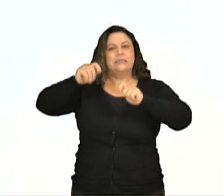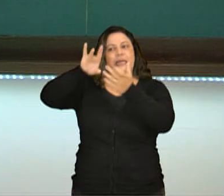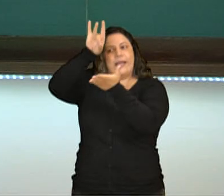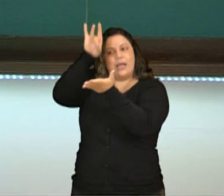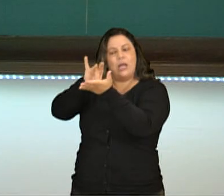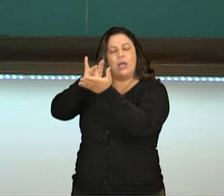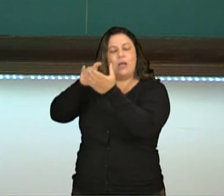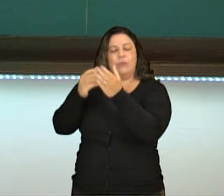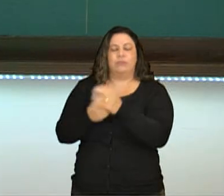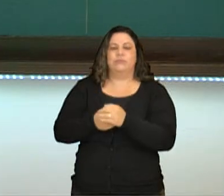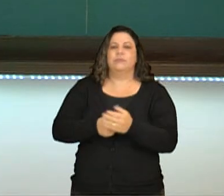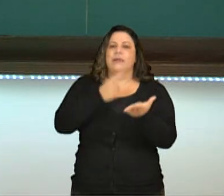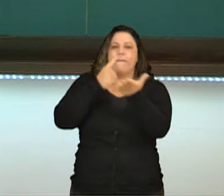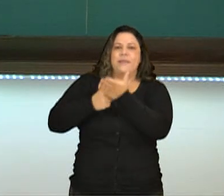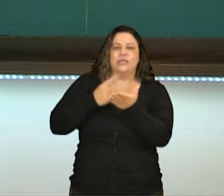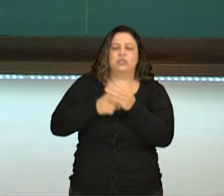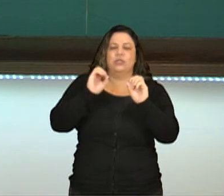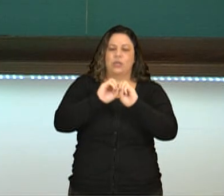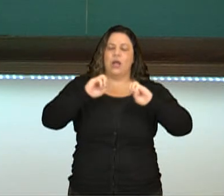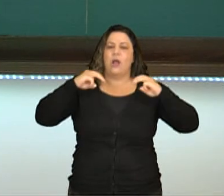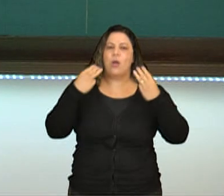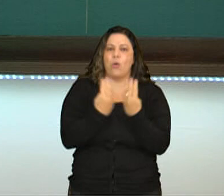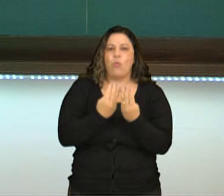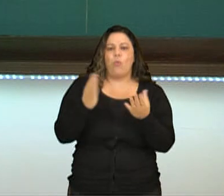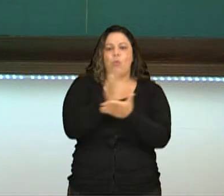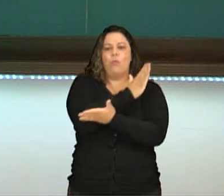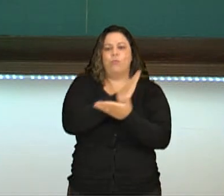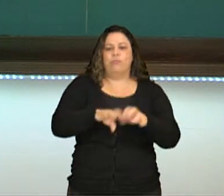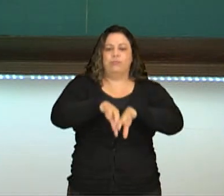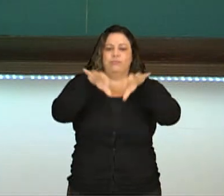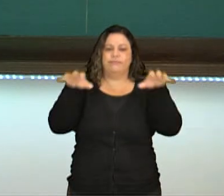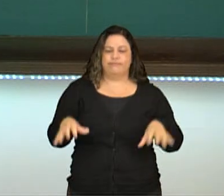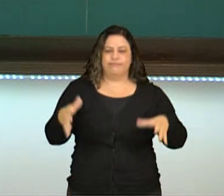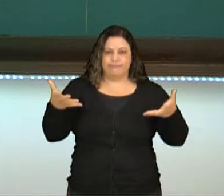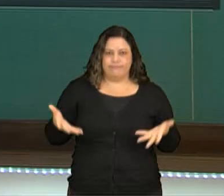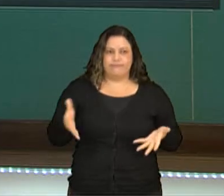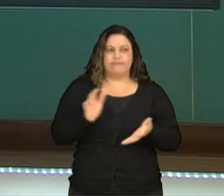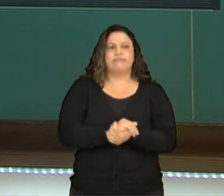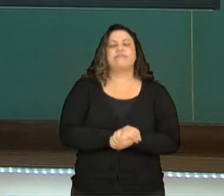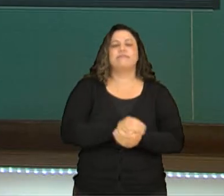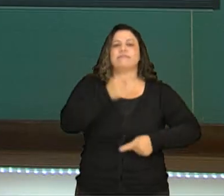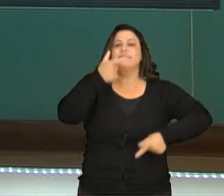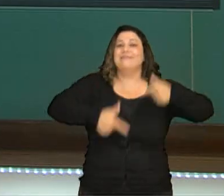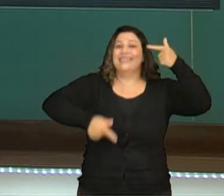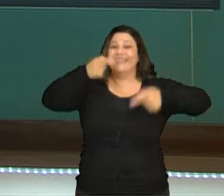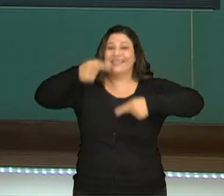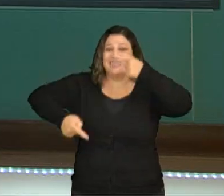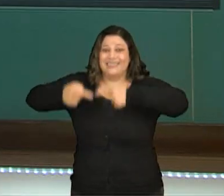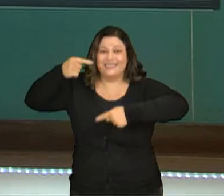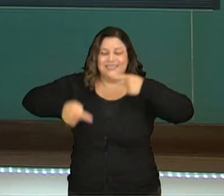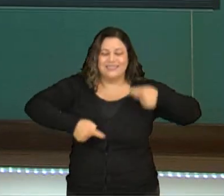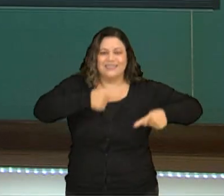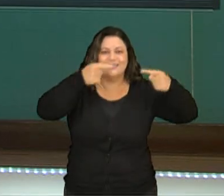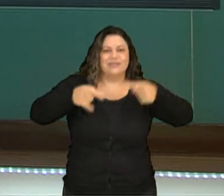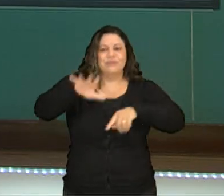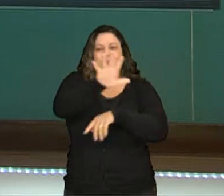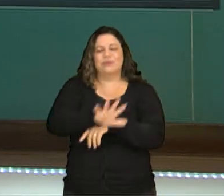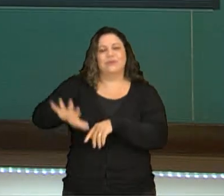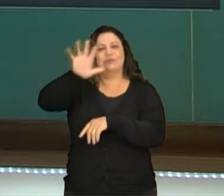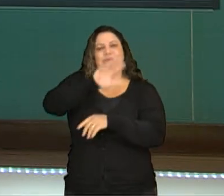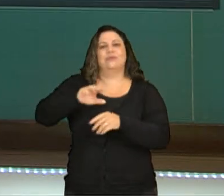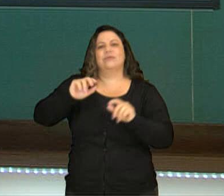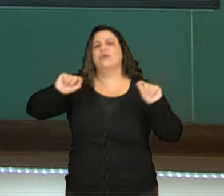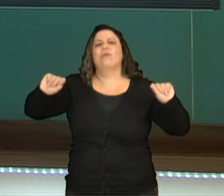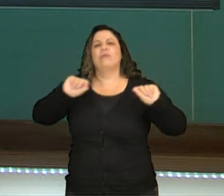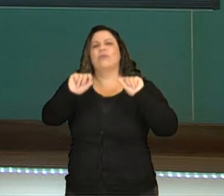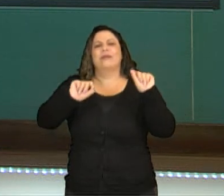plano de partilha da ONU para a Palestina. E as disputas na região têm como principais